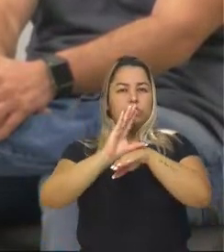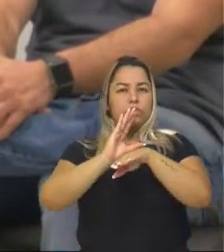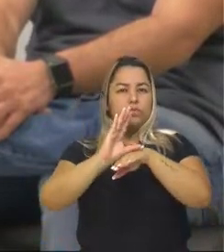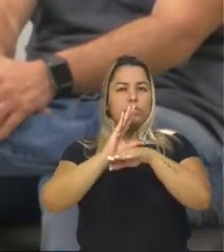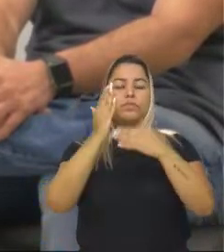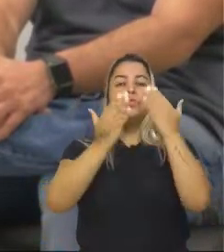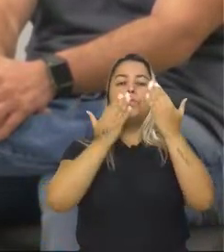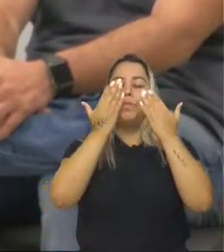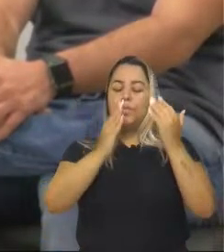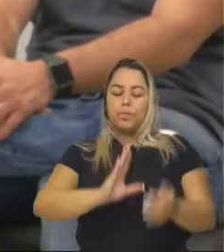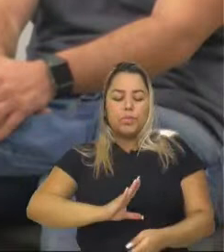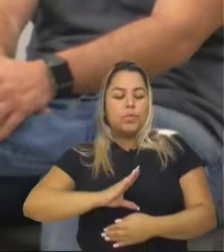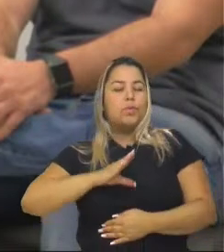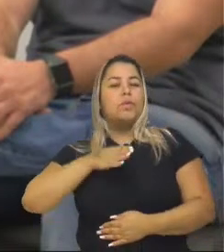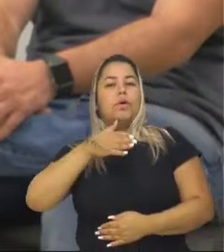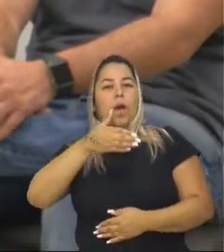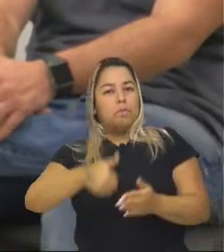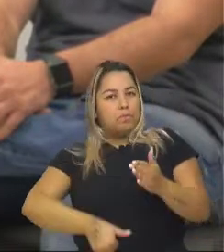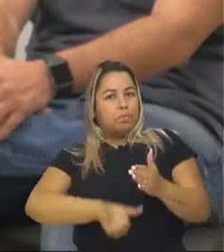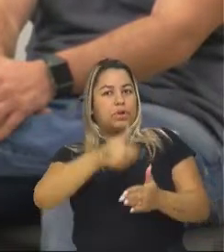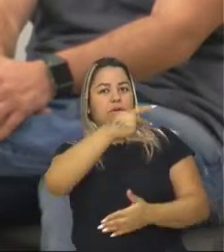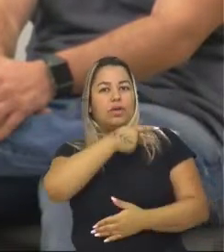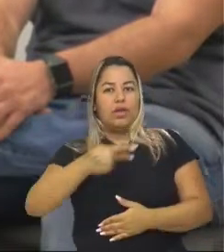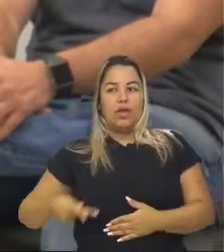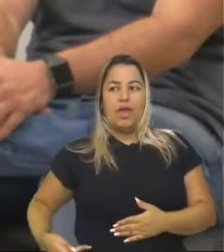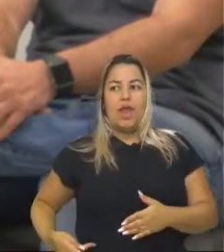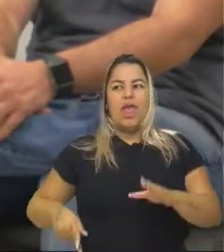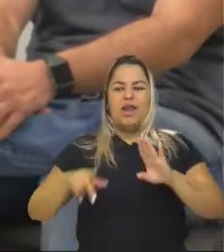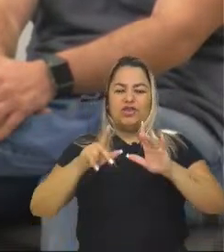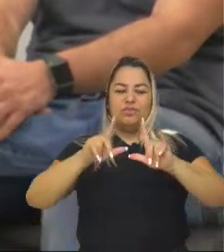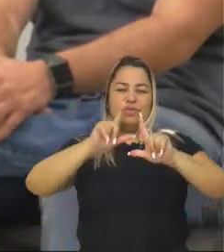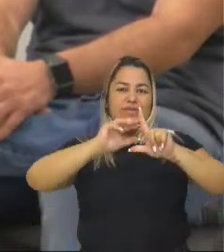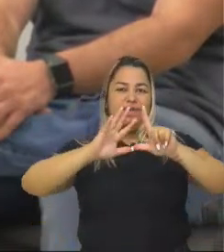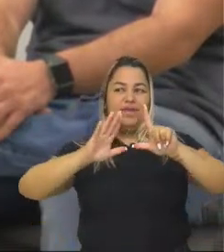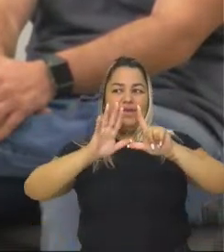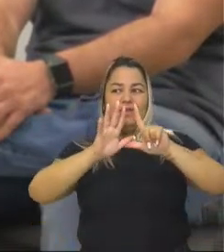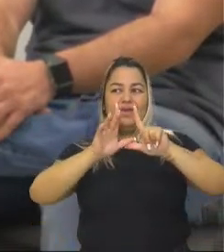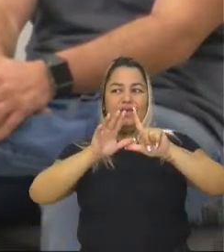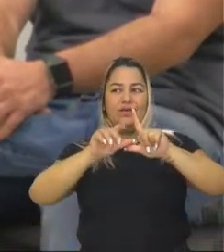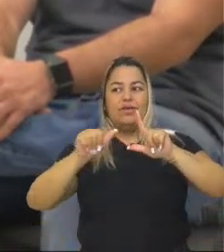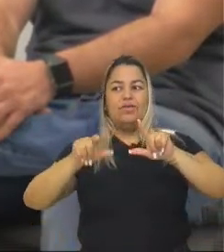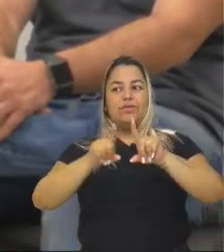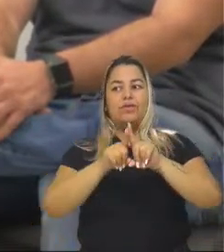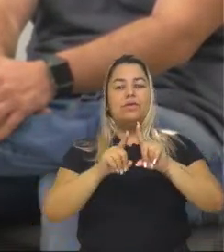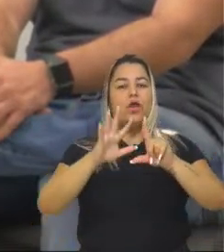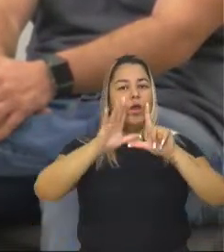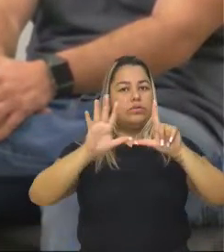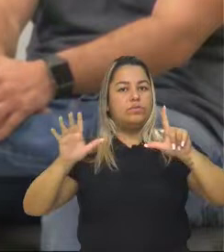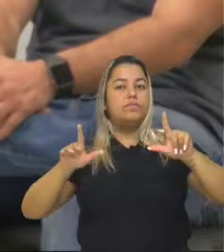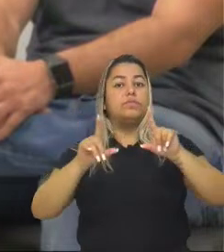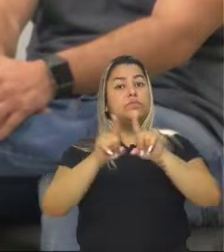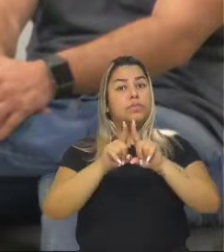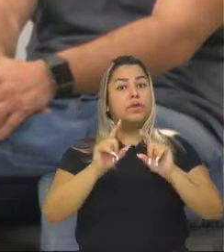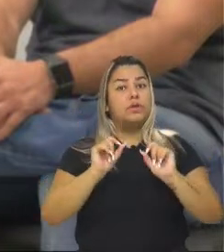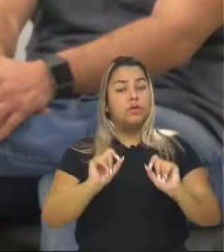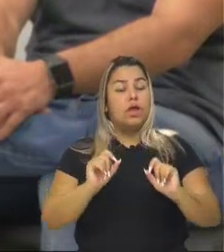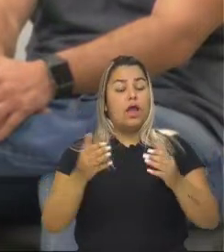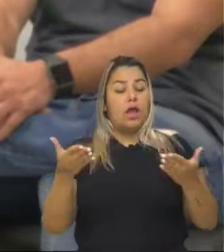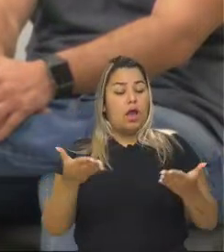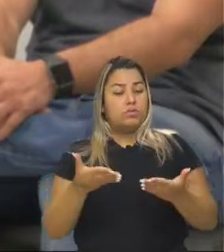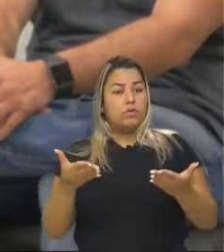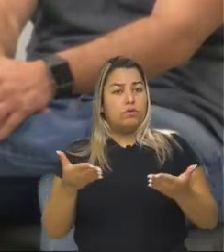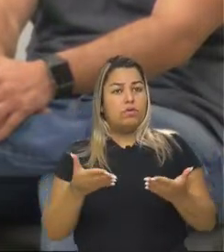com muito orgulho, sou o primeiro presidente LGBT do Conselho Federal de Psicologia. Estou, nesse